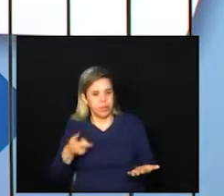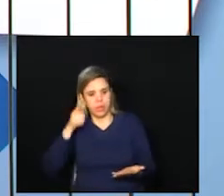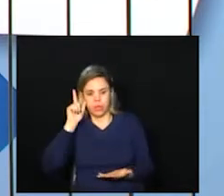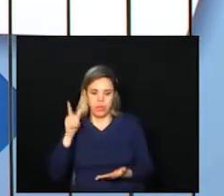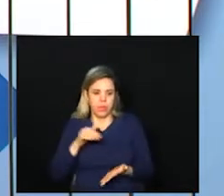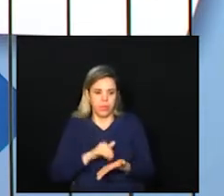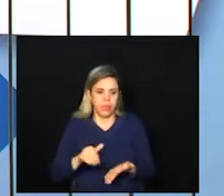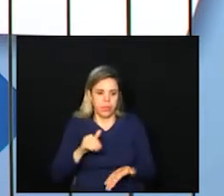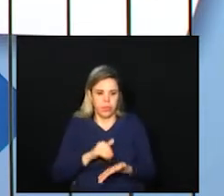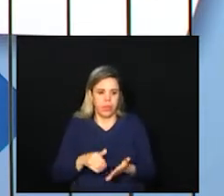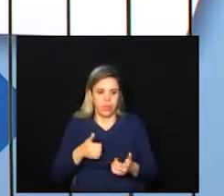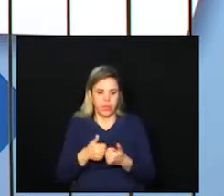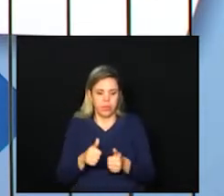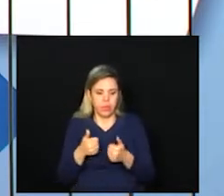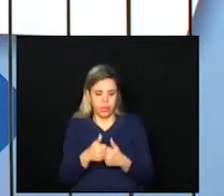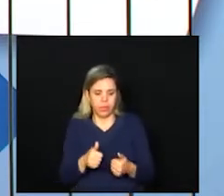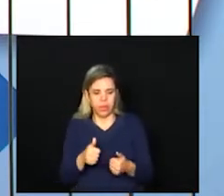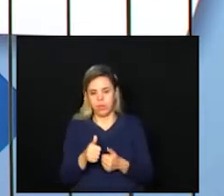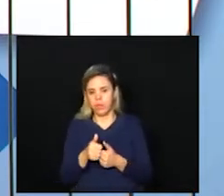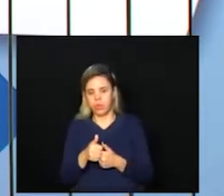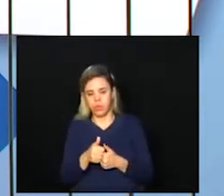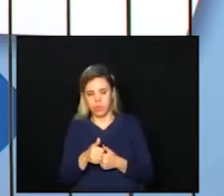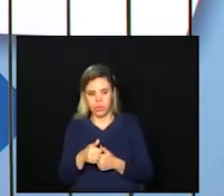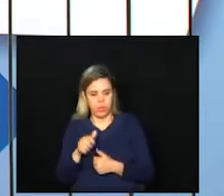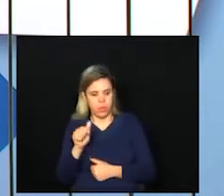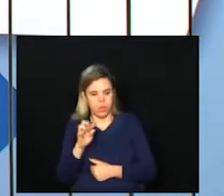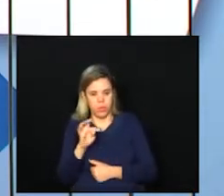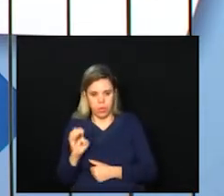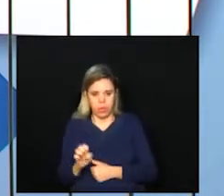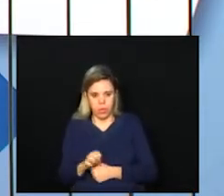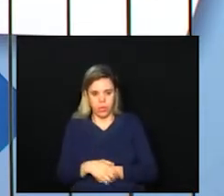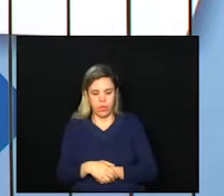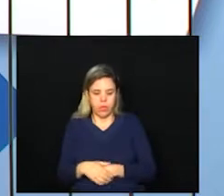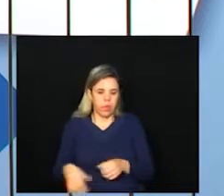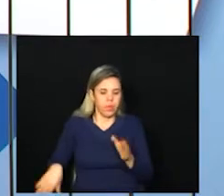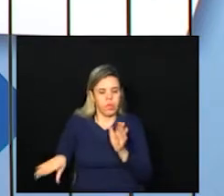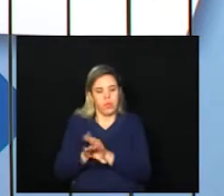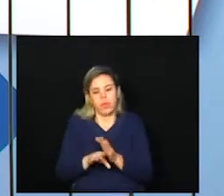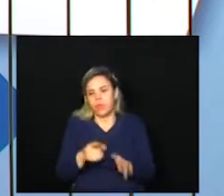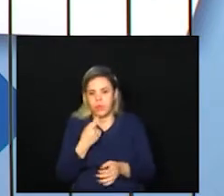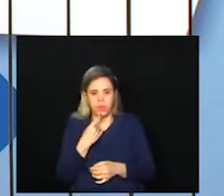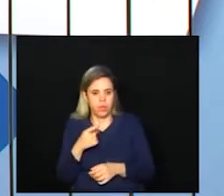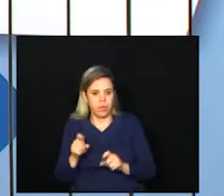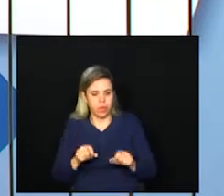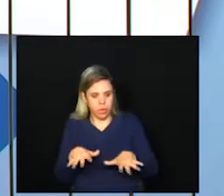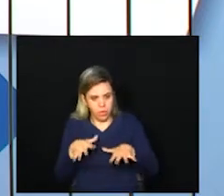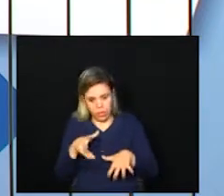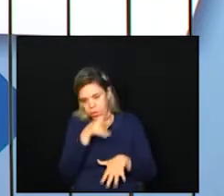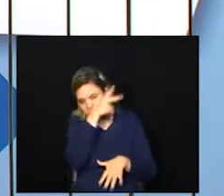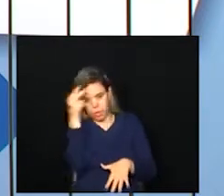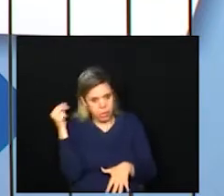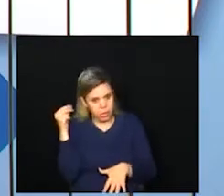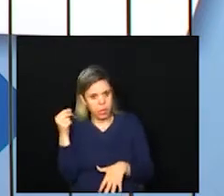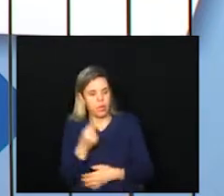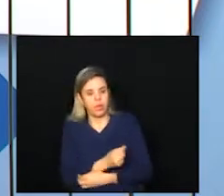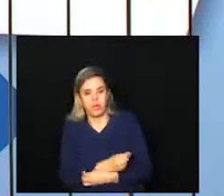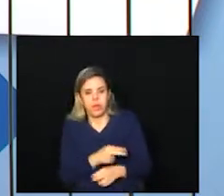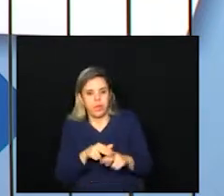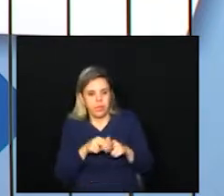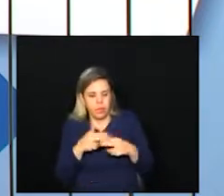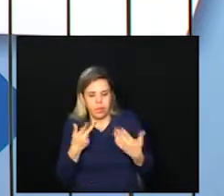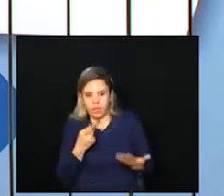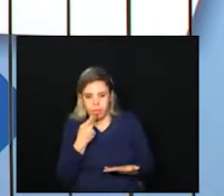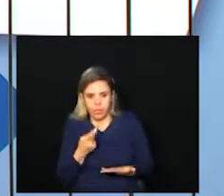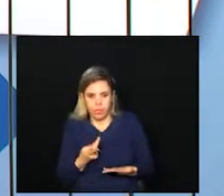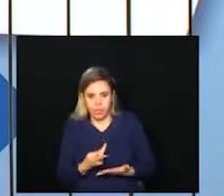o secretário de Transportes Metropolitanos, Alexandre Baldi, veio até Campinas para uma audiência pública, justamente